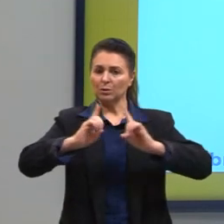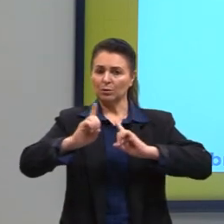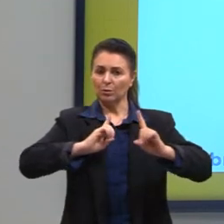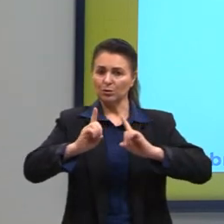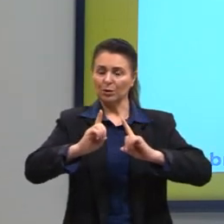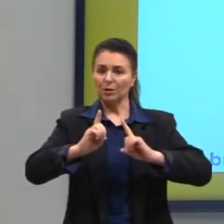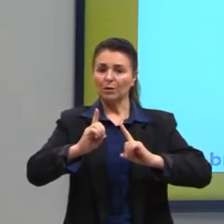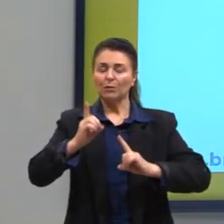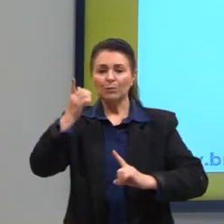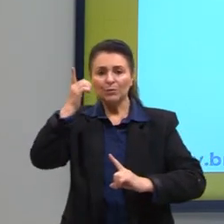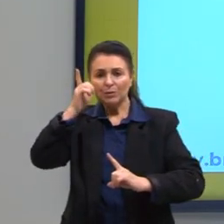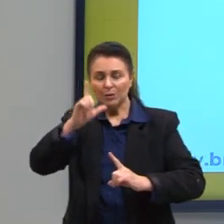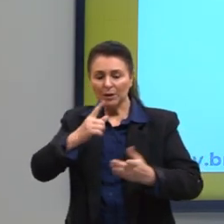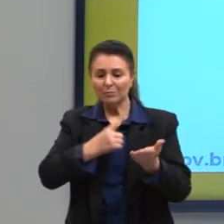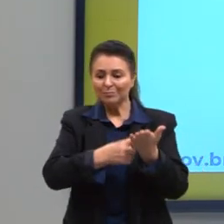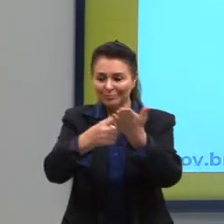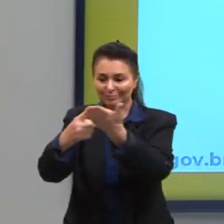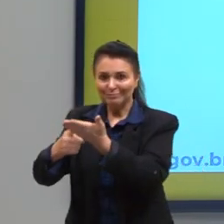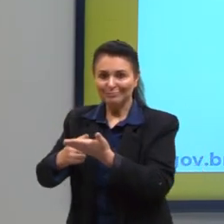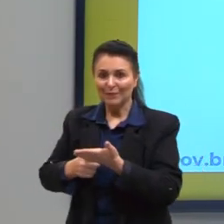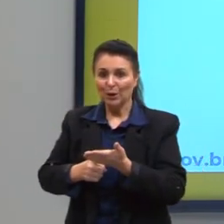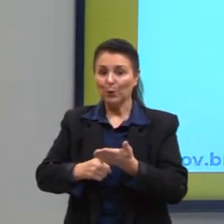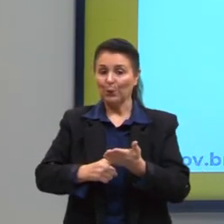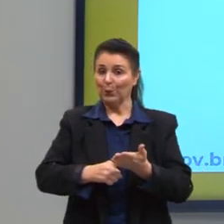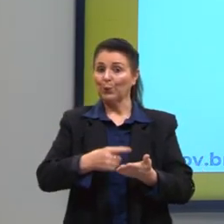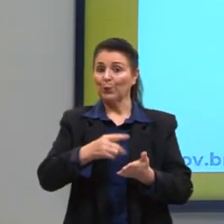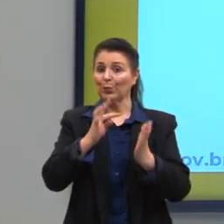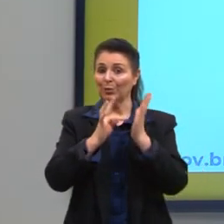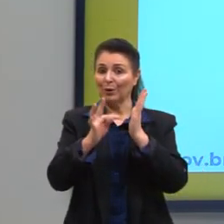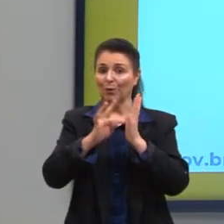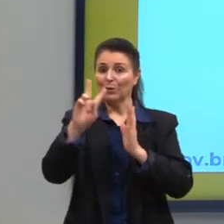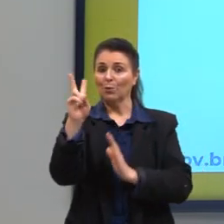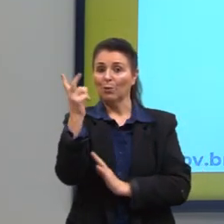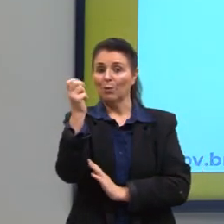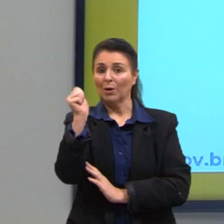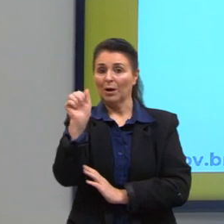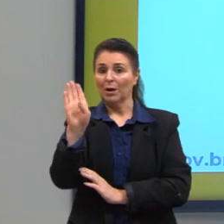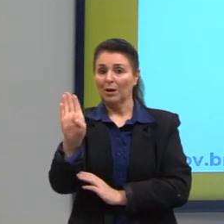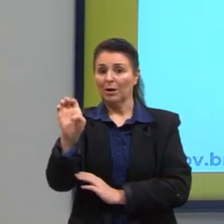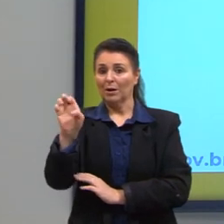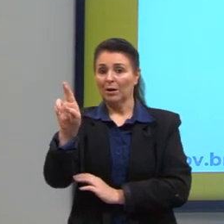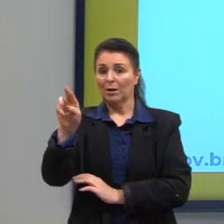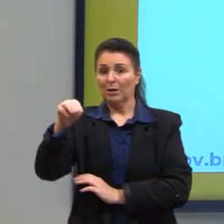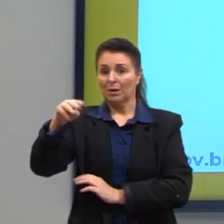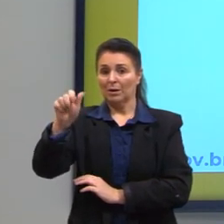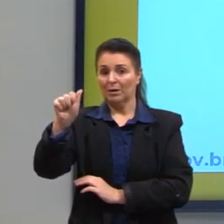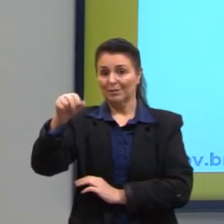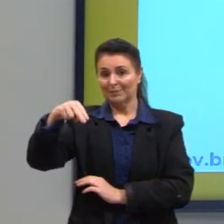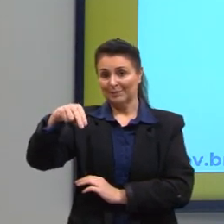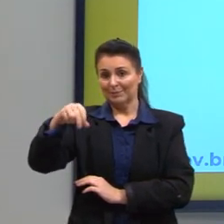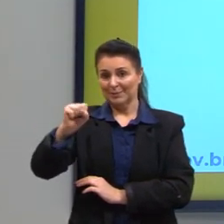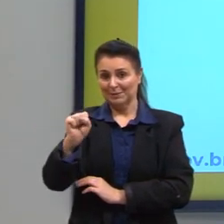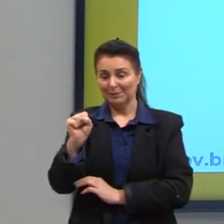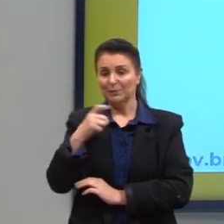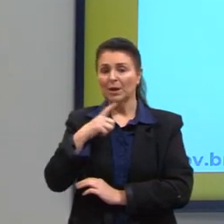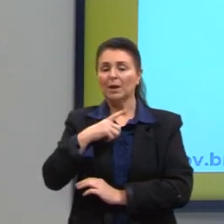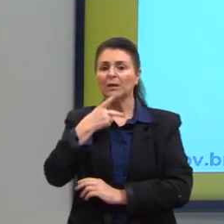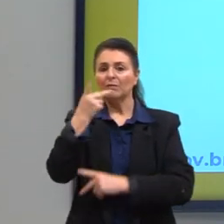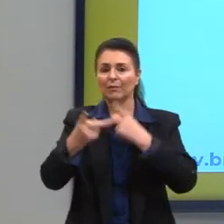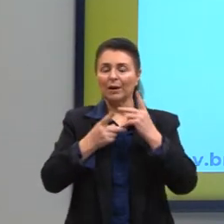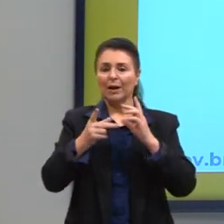chegaremos aos consenso segundo nosso amigo Abra Mas e aí que ele falta de ética democrática né Então olha só a